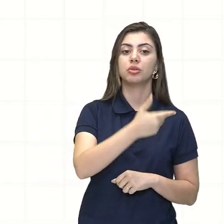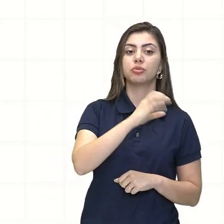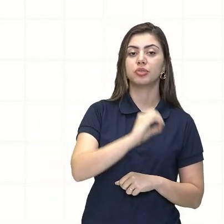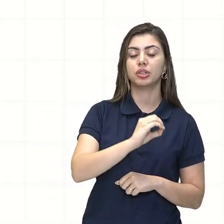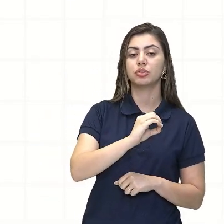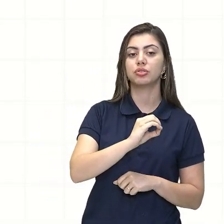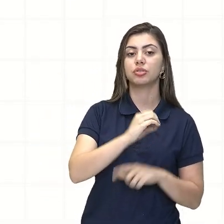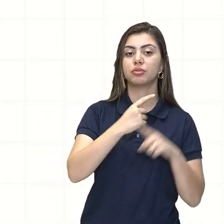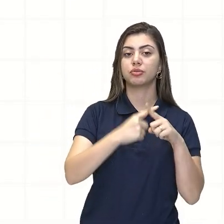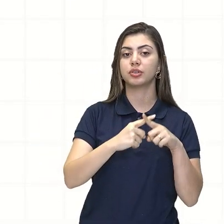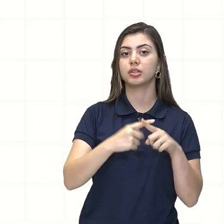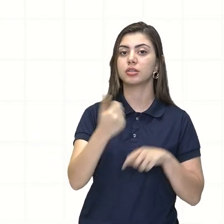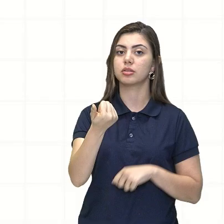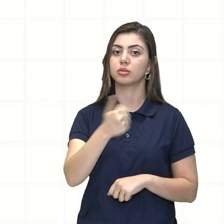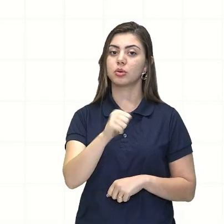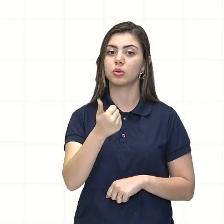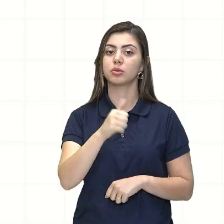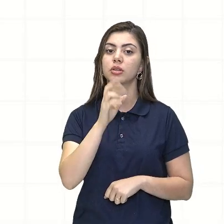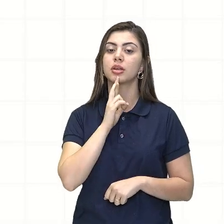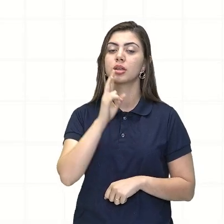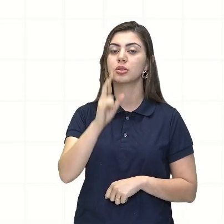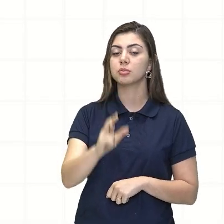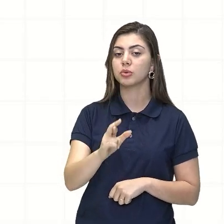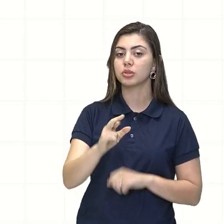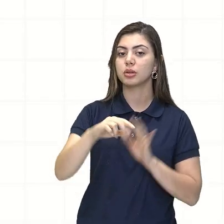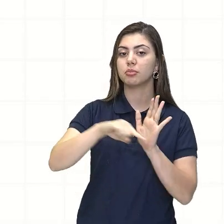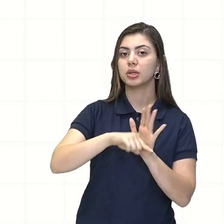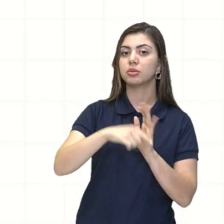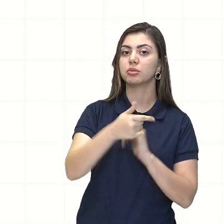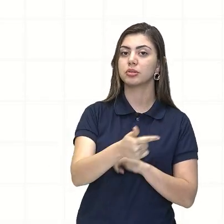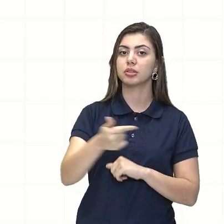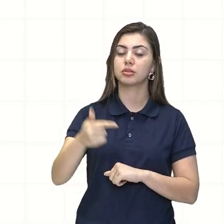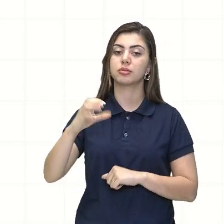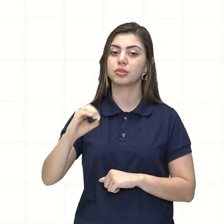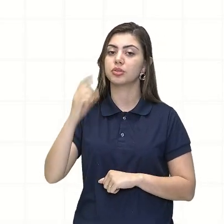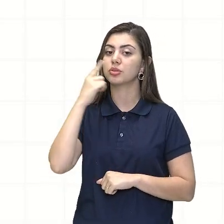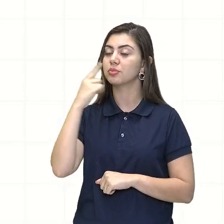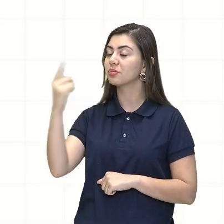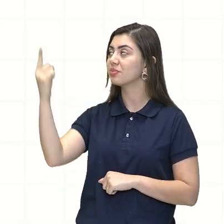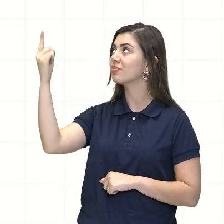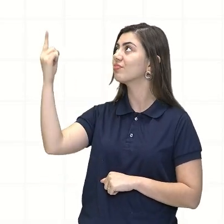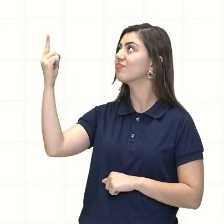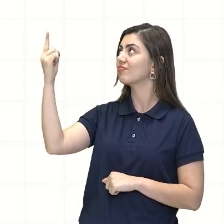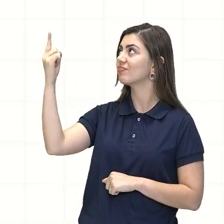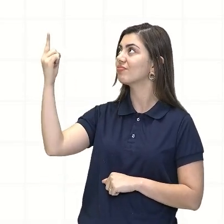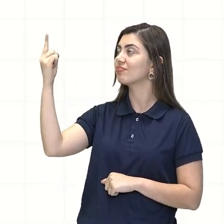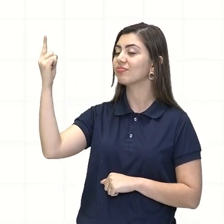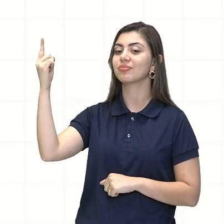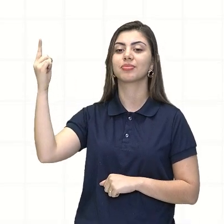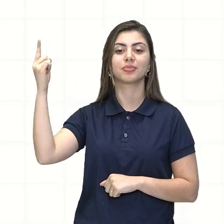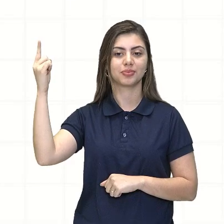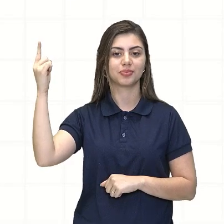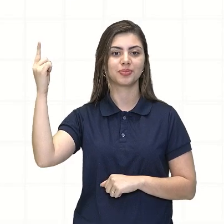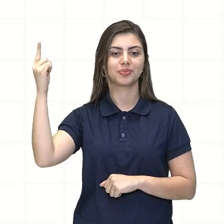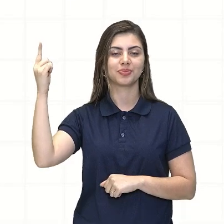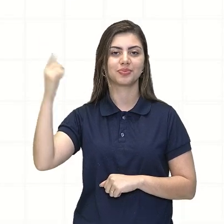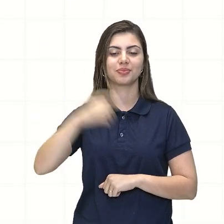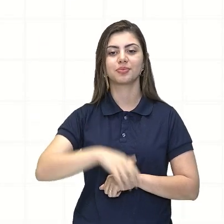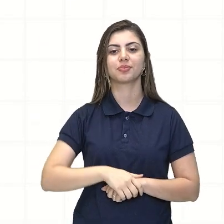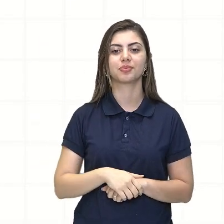direto. 20 vezes 11, meu resultado 220.